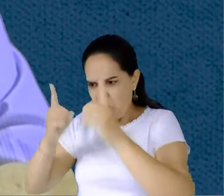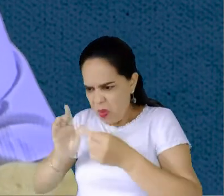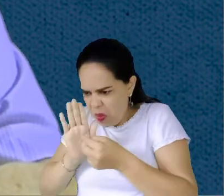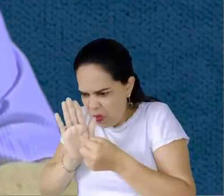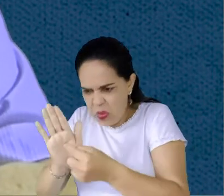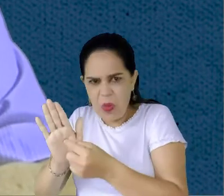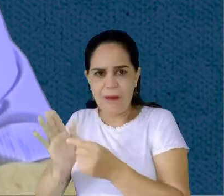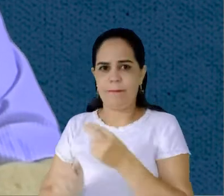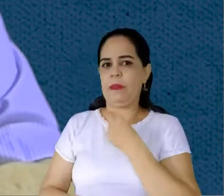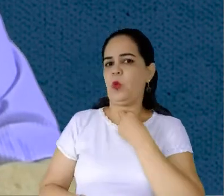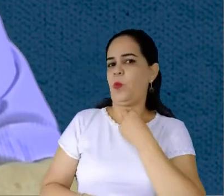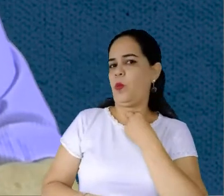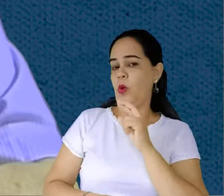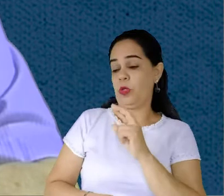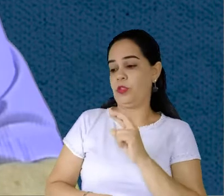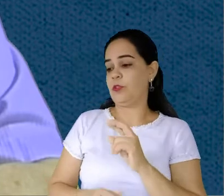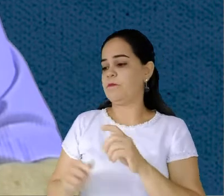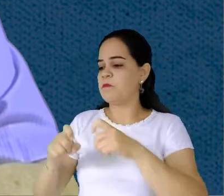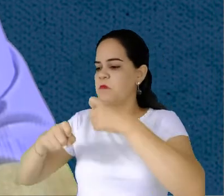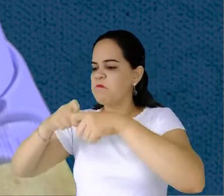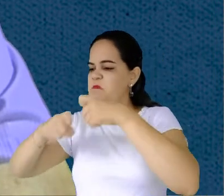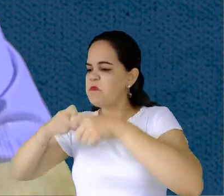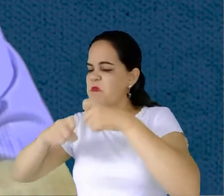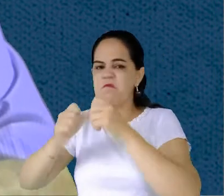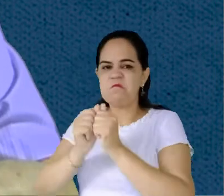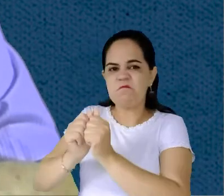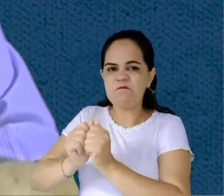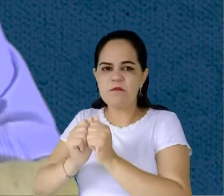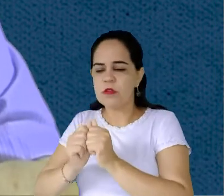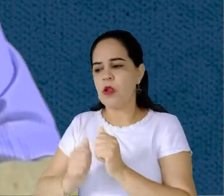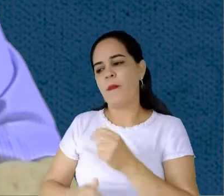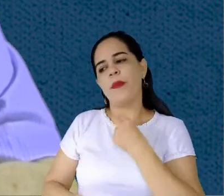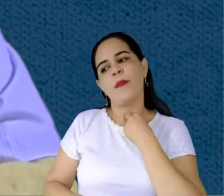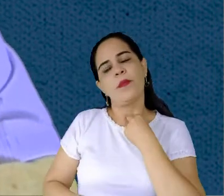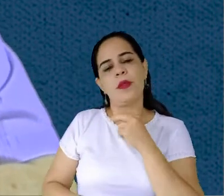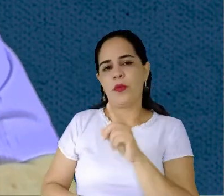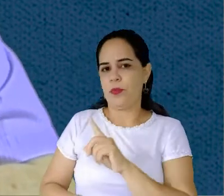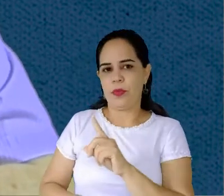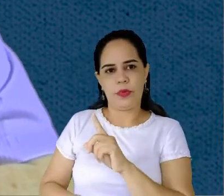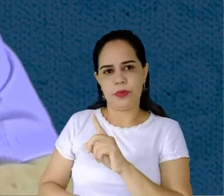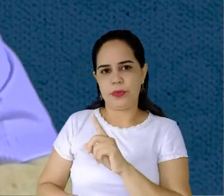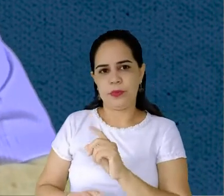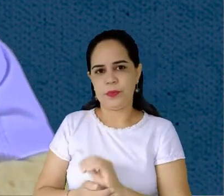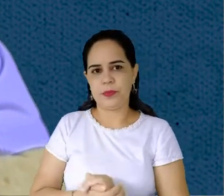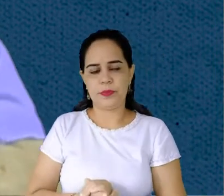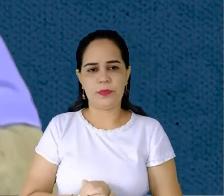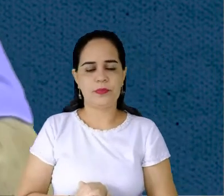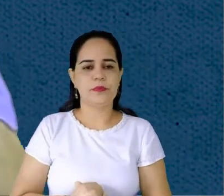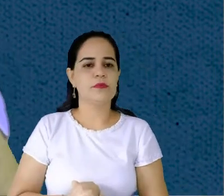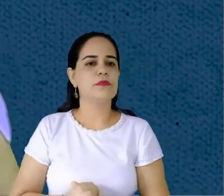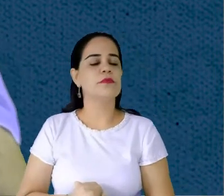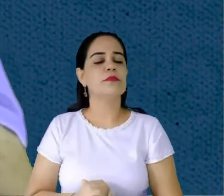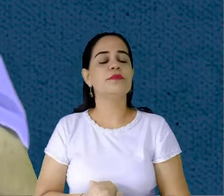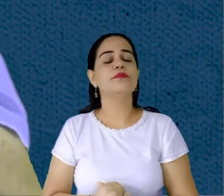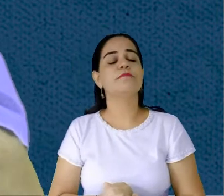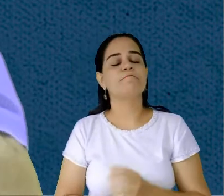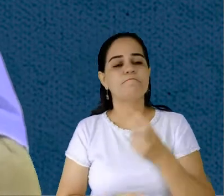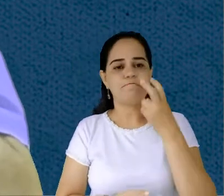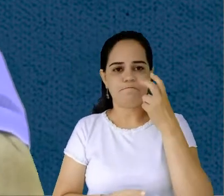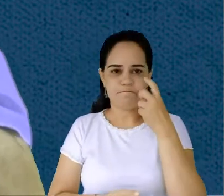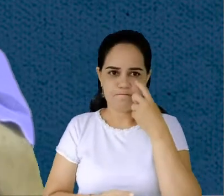Isto que nos diz, pois, o livro dos Atos dos Apóstolos. resumindo um pouco tudo